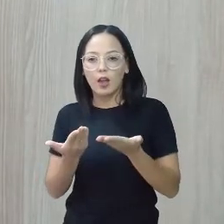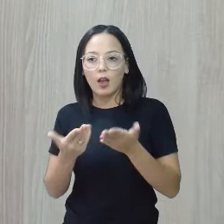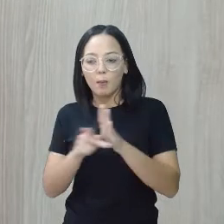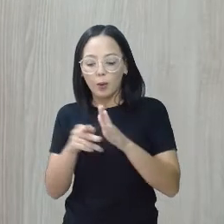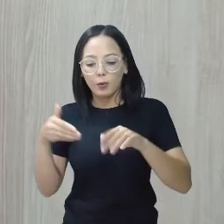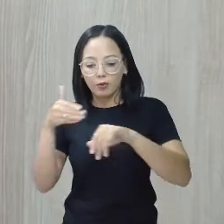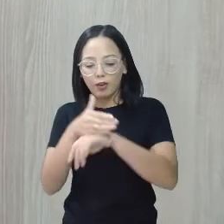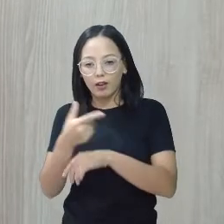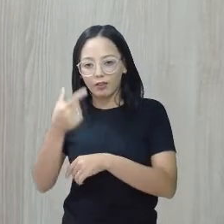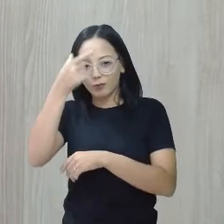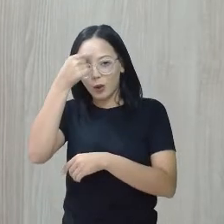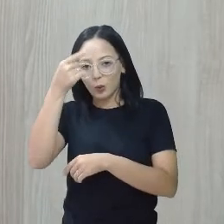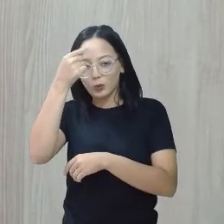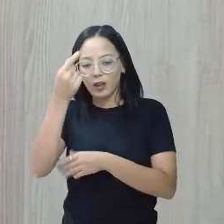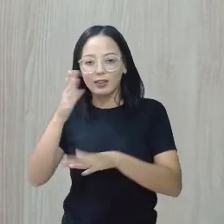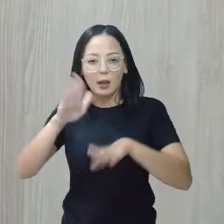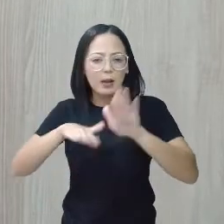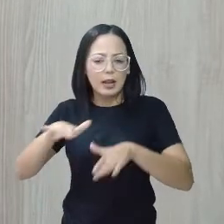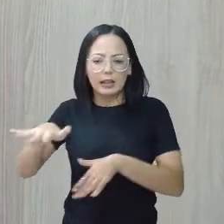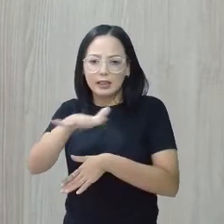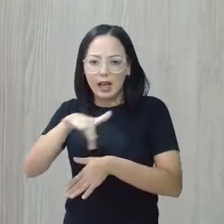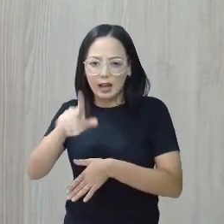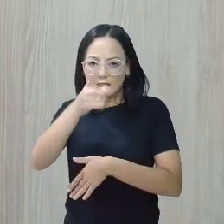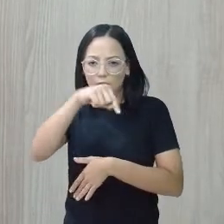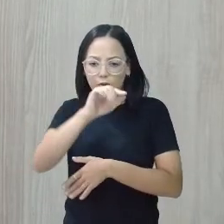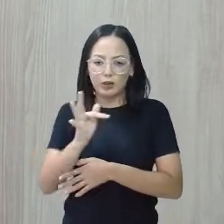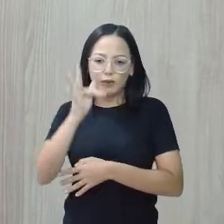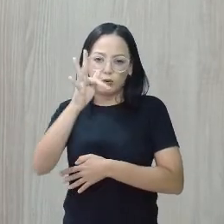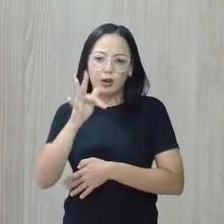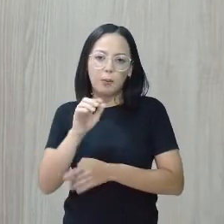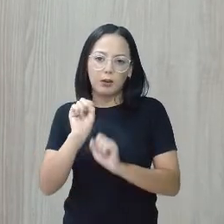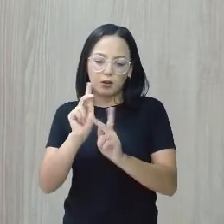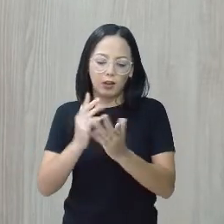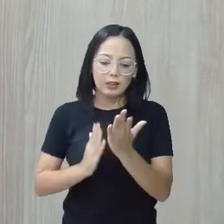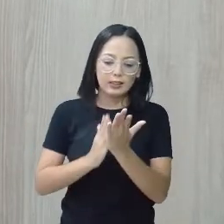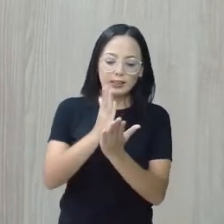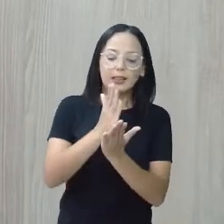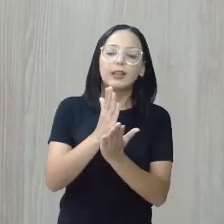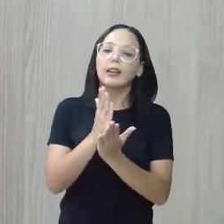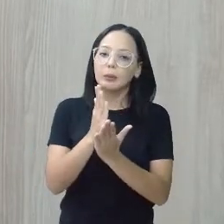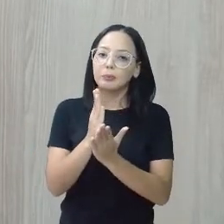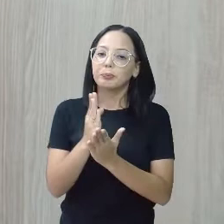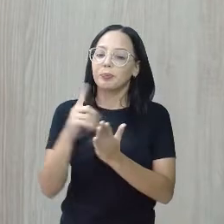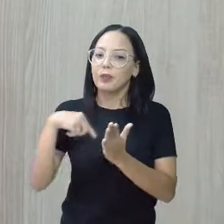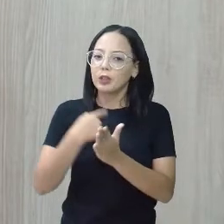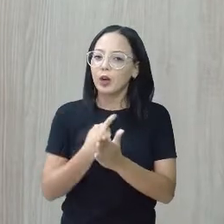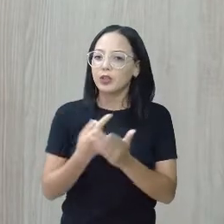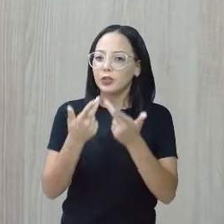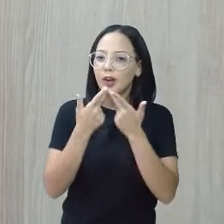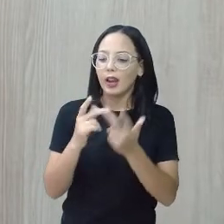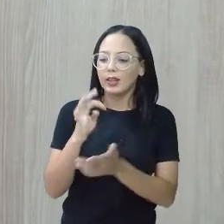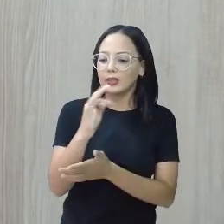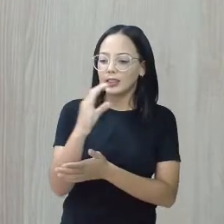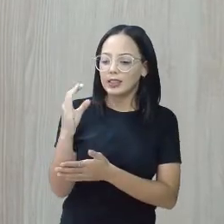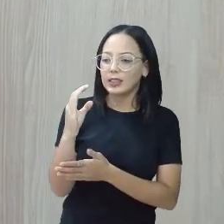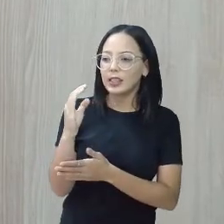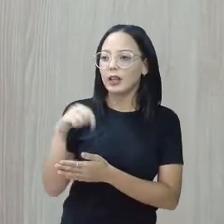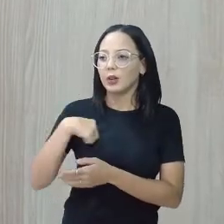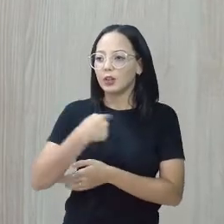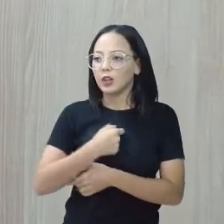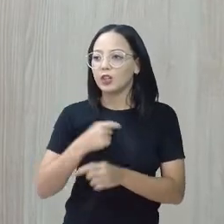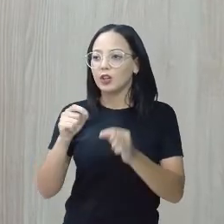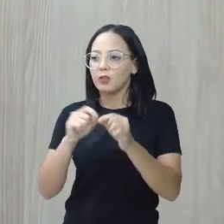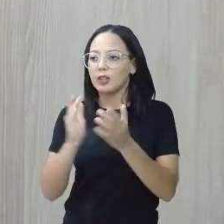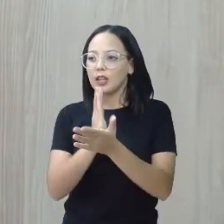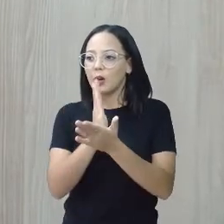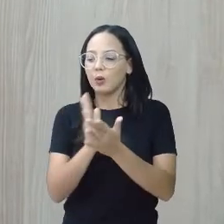a faculdade, né, independente da área que você futuramente vai seguir, quando a gente chega para fazer TCC, quando a gente vai fazendo